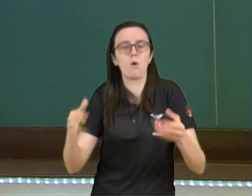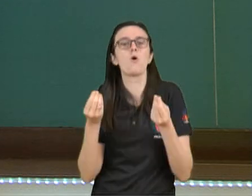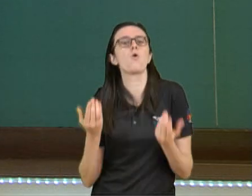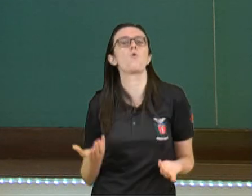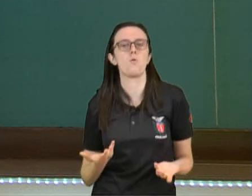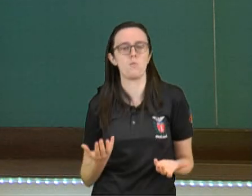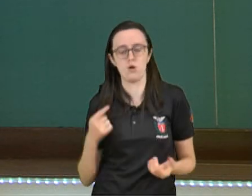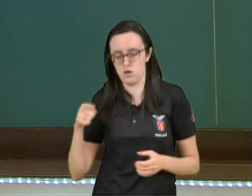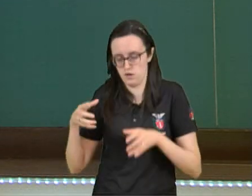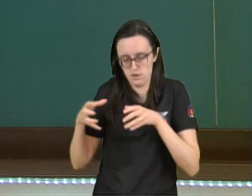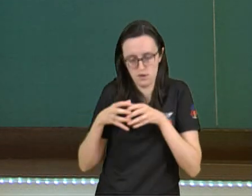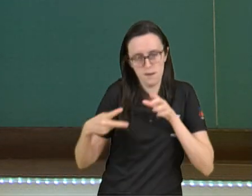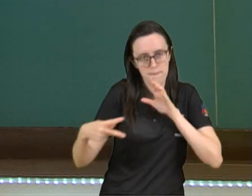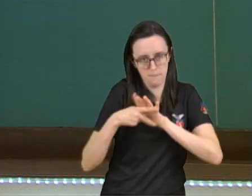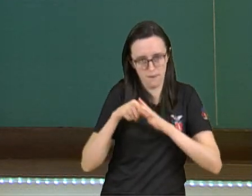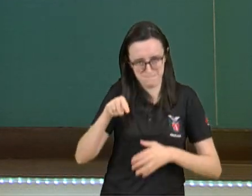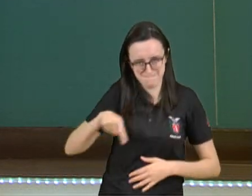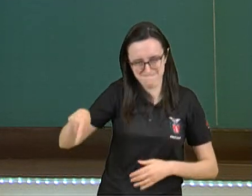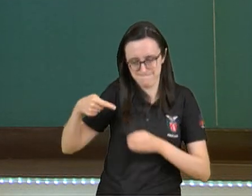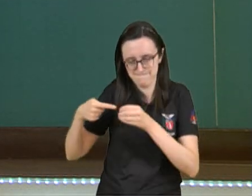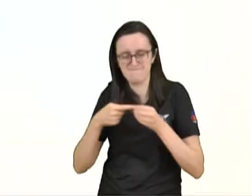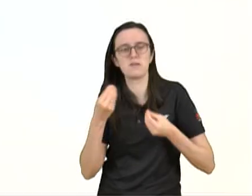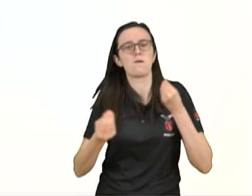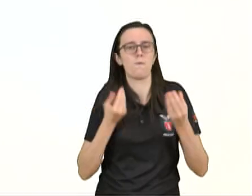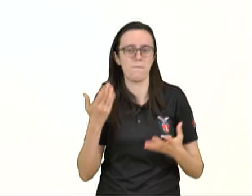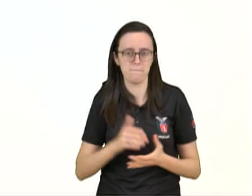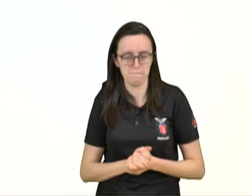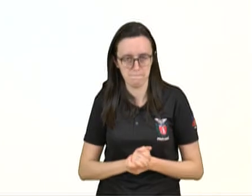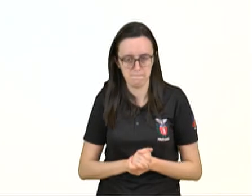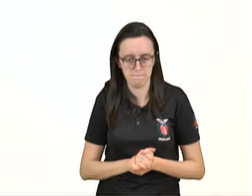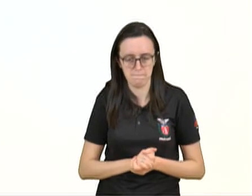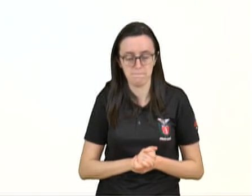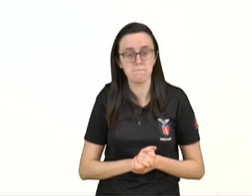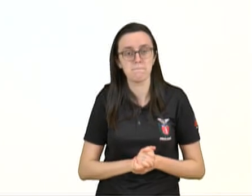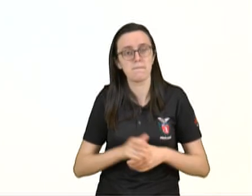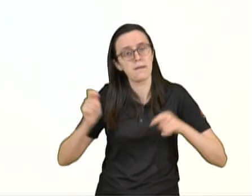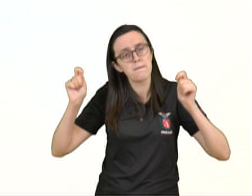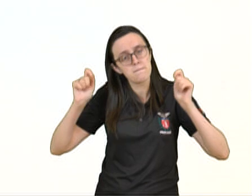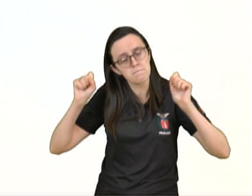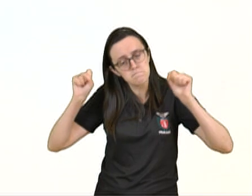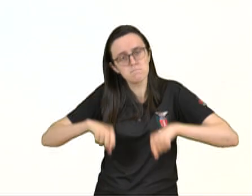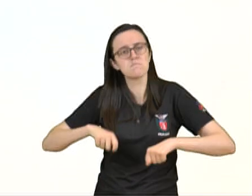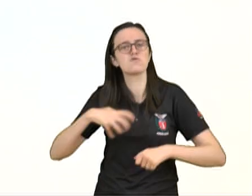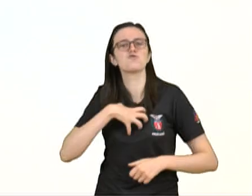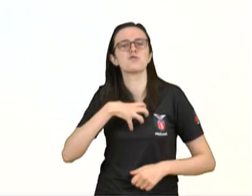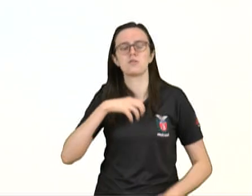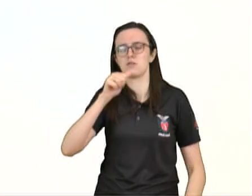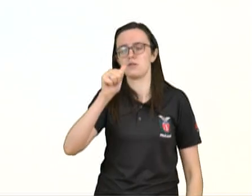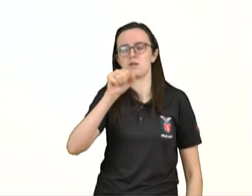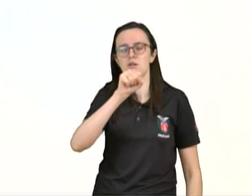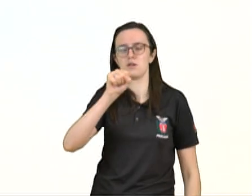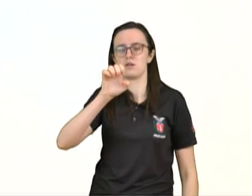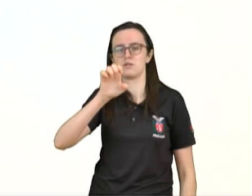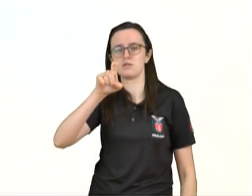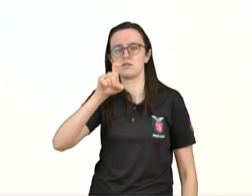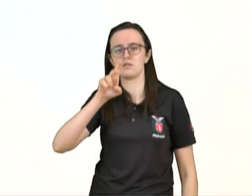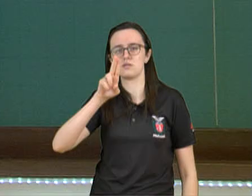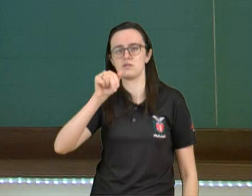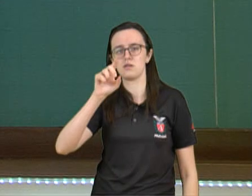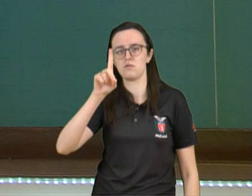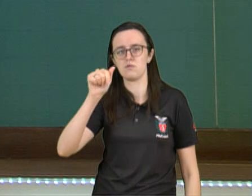organismos pertencentes ao reino protista se reproduzem? Pode ser da forma assexuada. Perceberam no prefixo